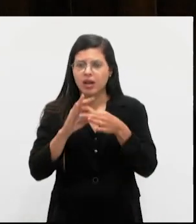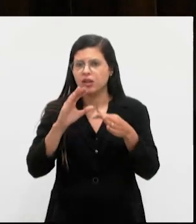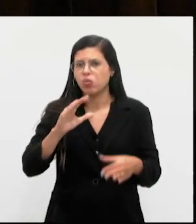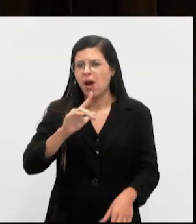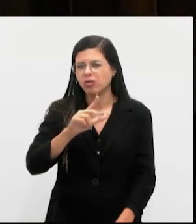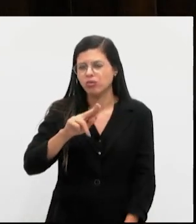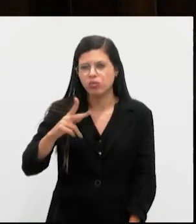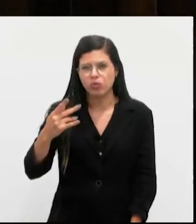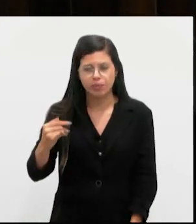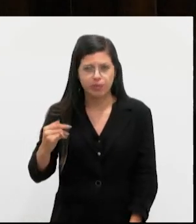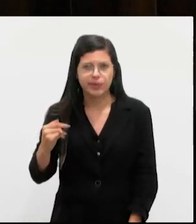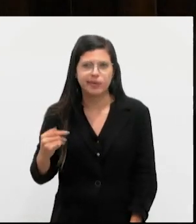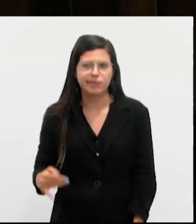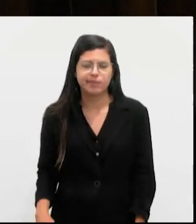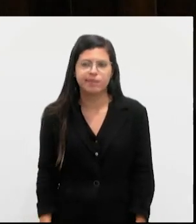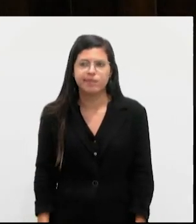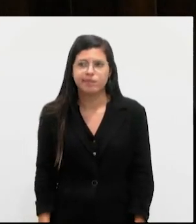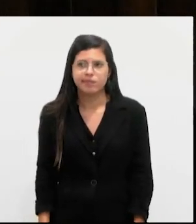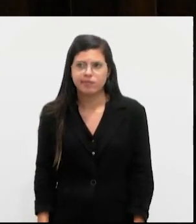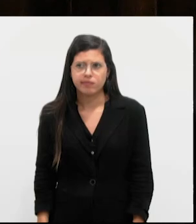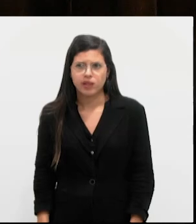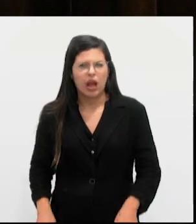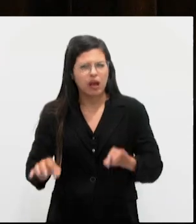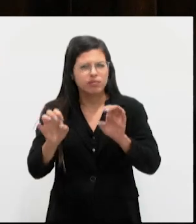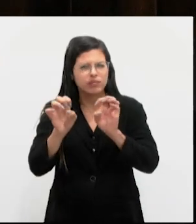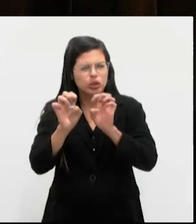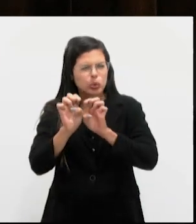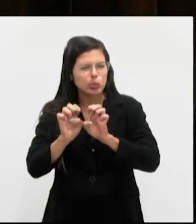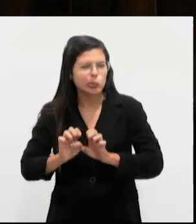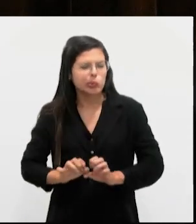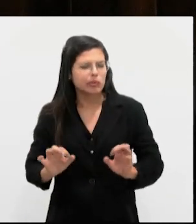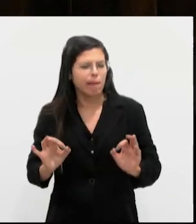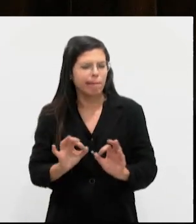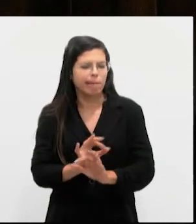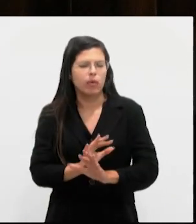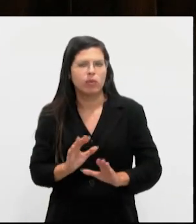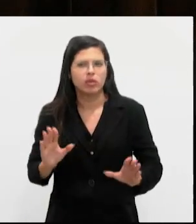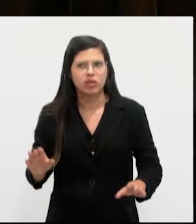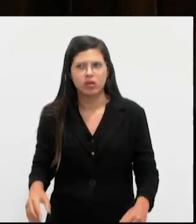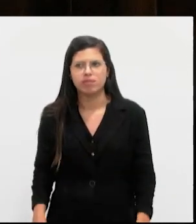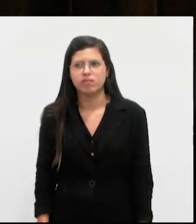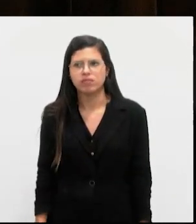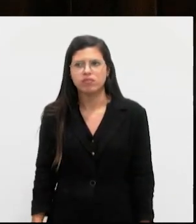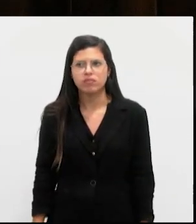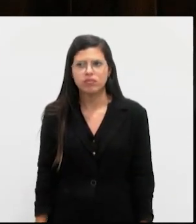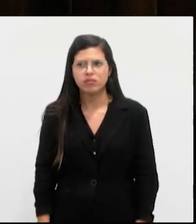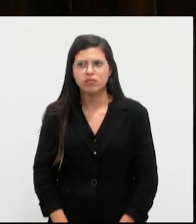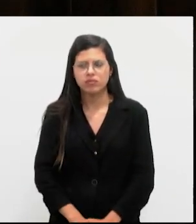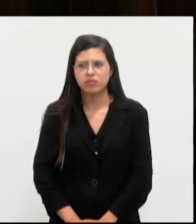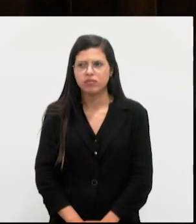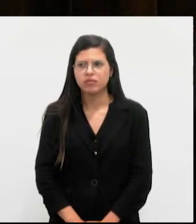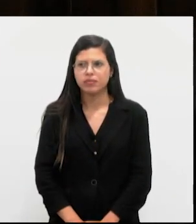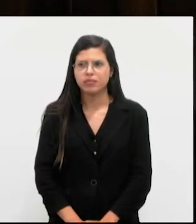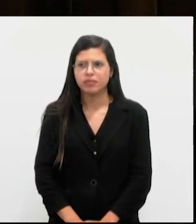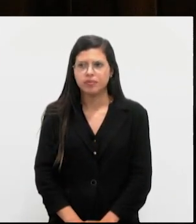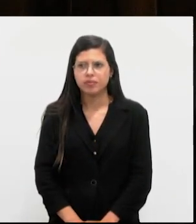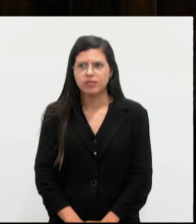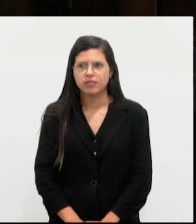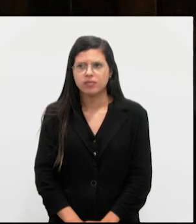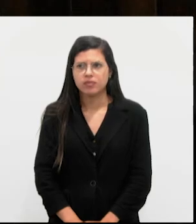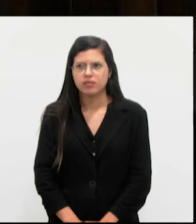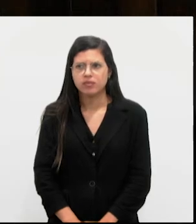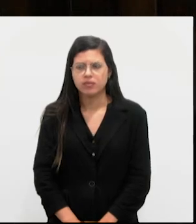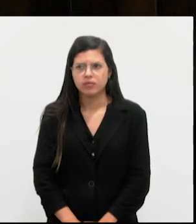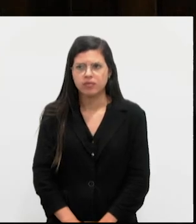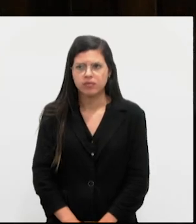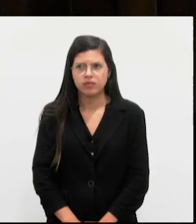todo se completando novamente. todos se completando novamente para tirar dinheiro